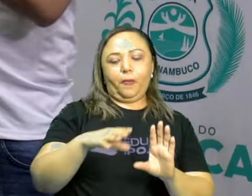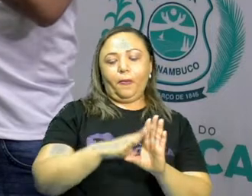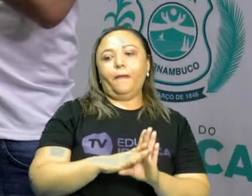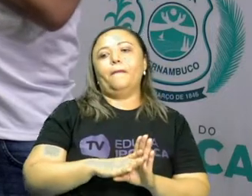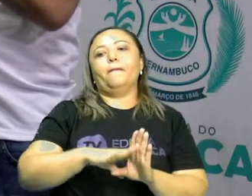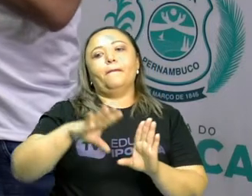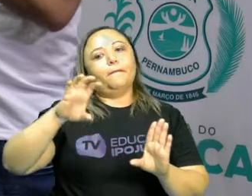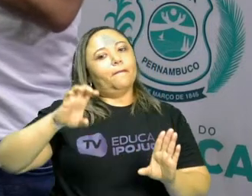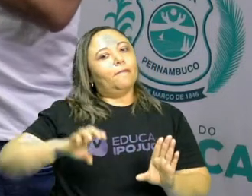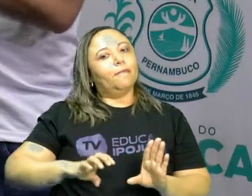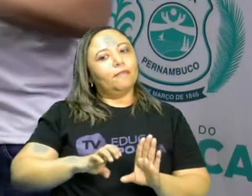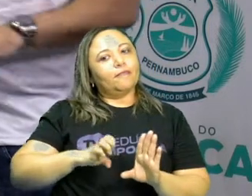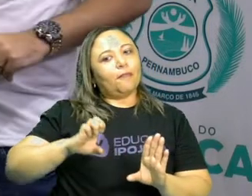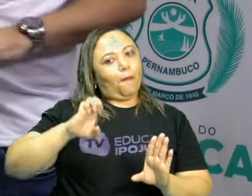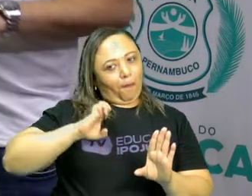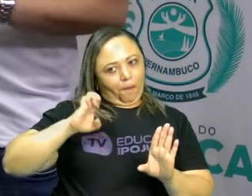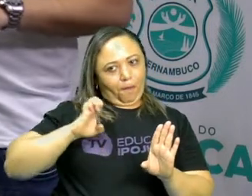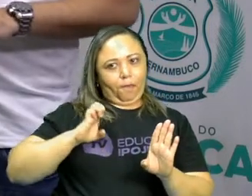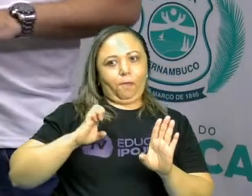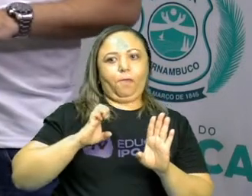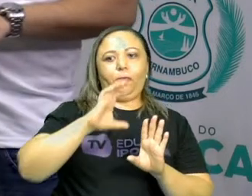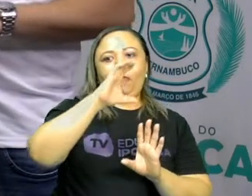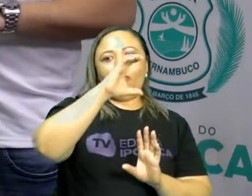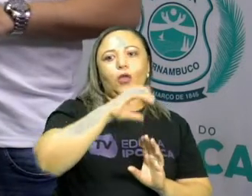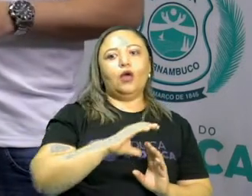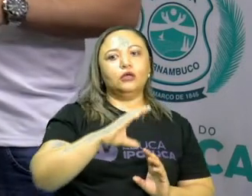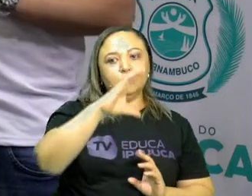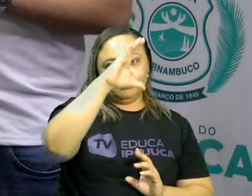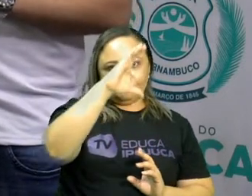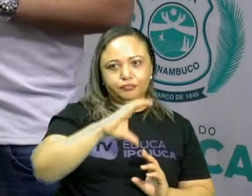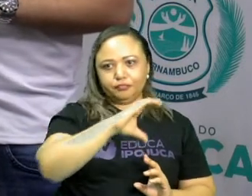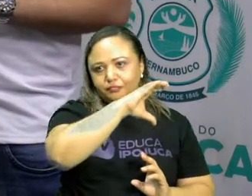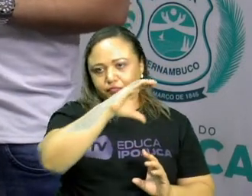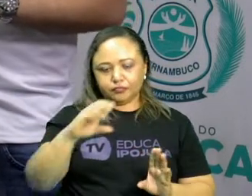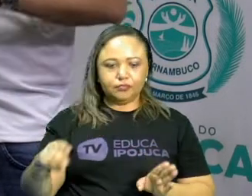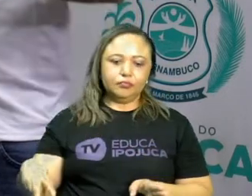clero montando ali, né, um trabalhador,